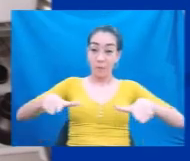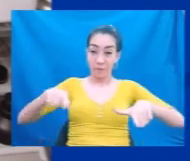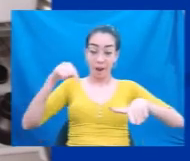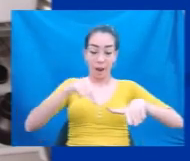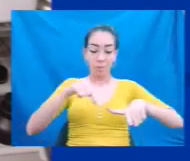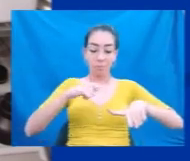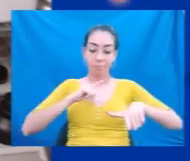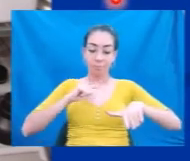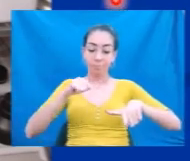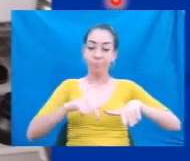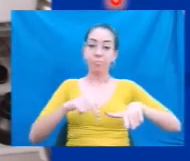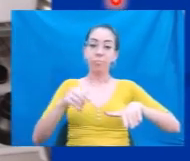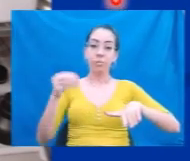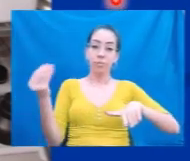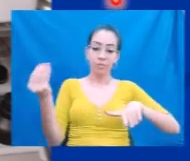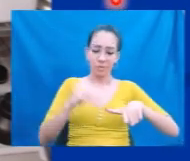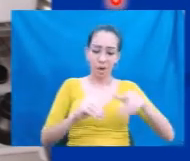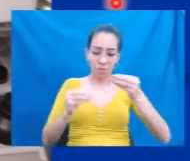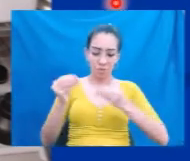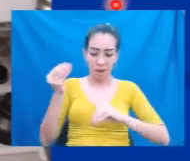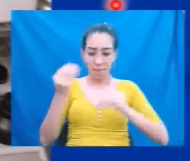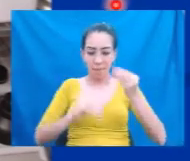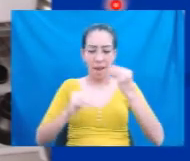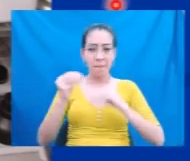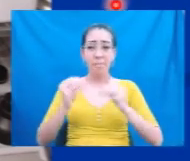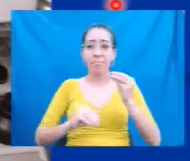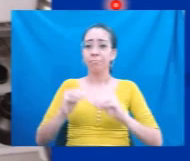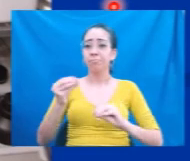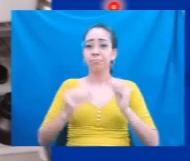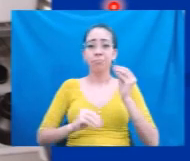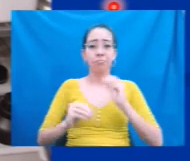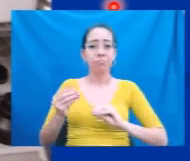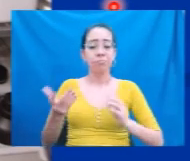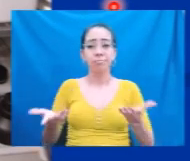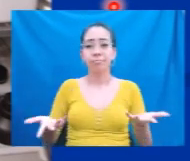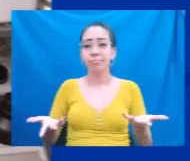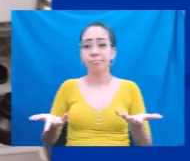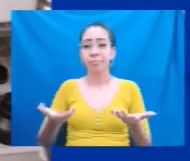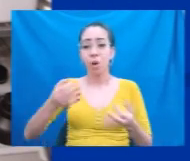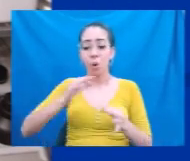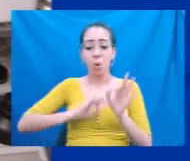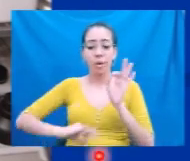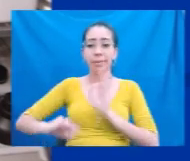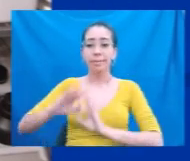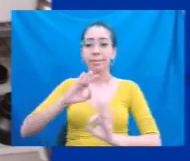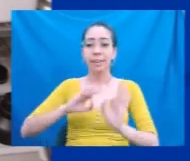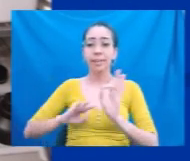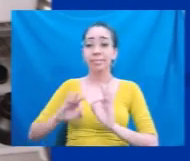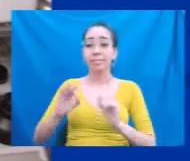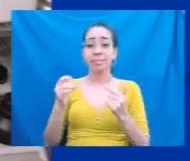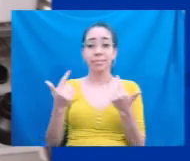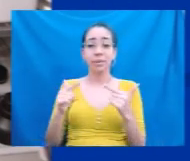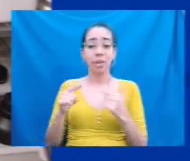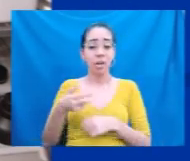geladeira das casas, né? É um verdadeiro, né? São jogadas, as coisas são jogadas aqui sem o menor critério.